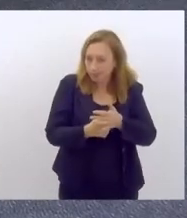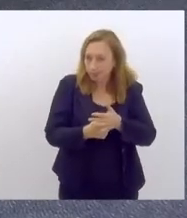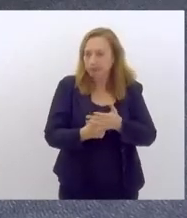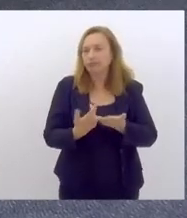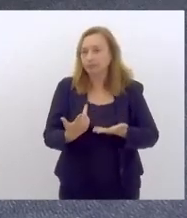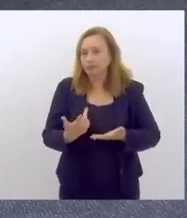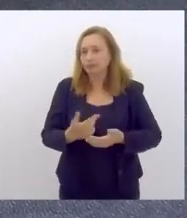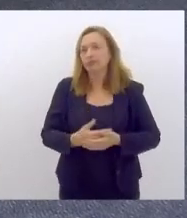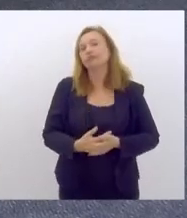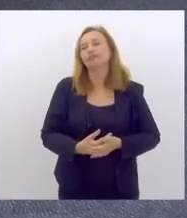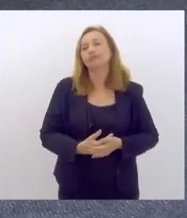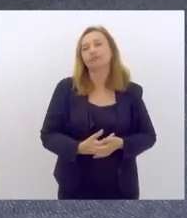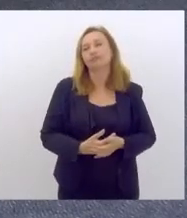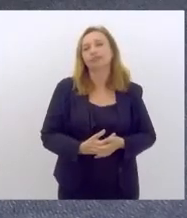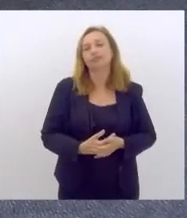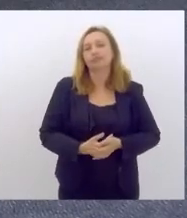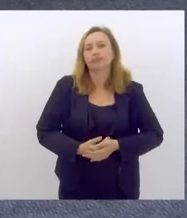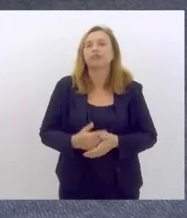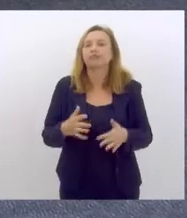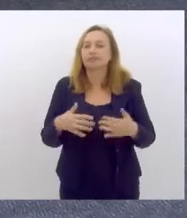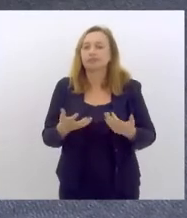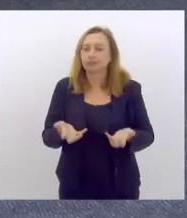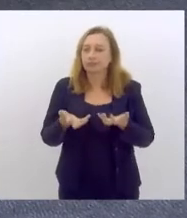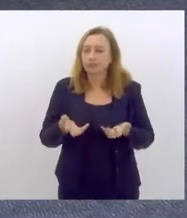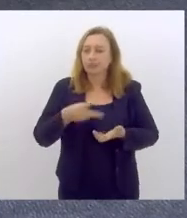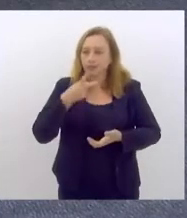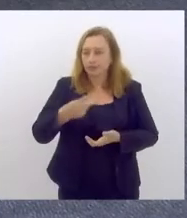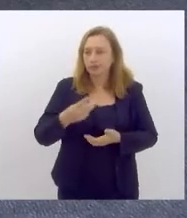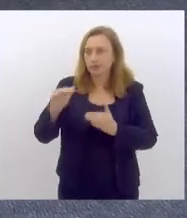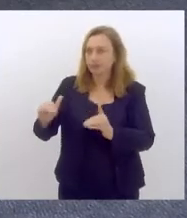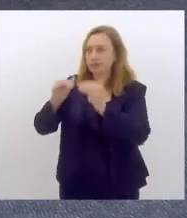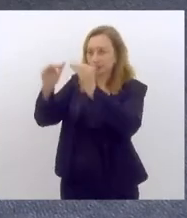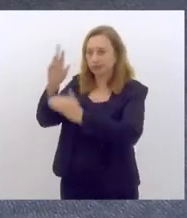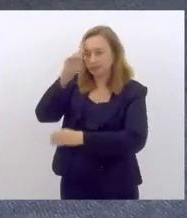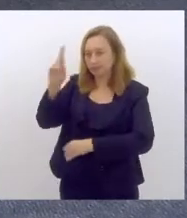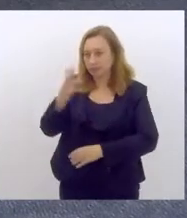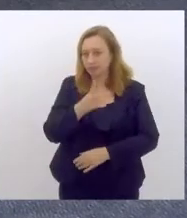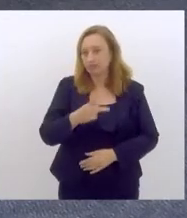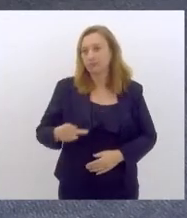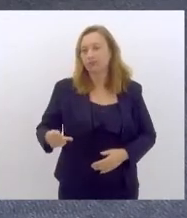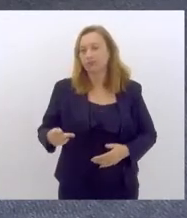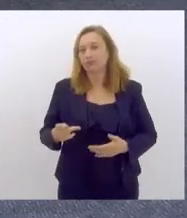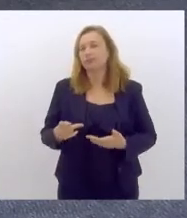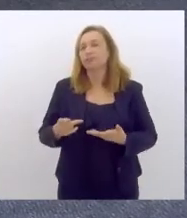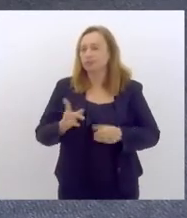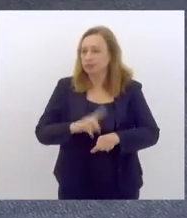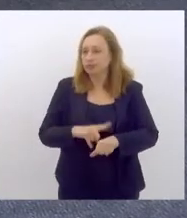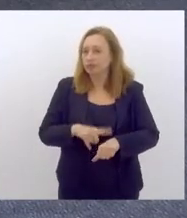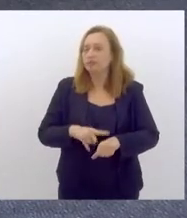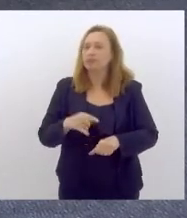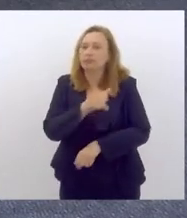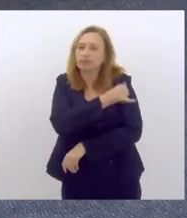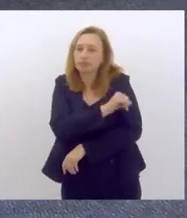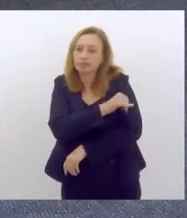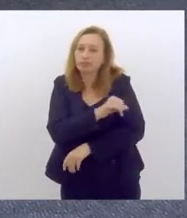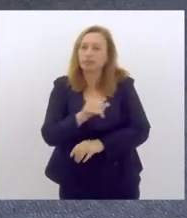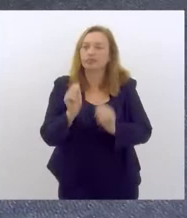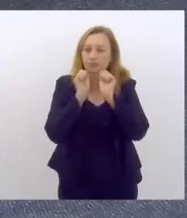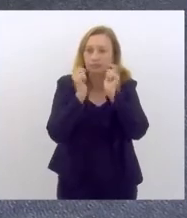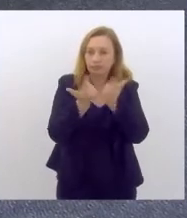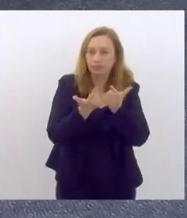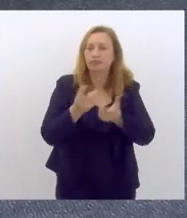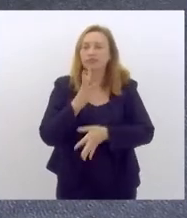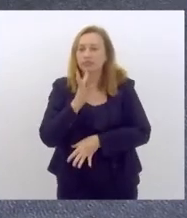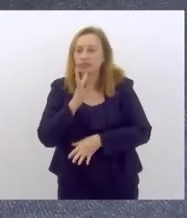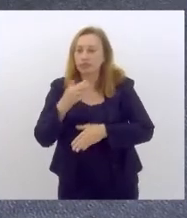discorre teoricamente, academicamente. Então, eu queria dizer a Vossa Excelência que é um belo momento do Rio de Janeiro e da Assembleia reconhecer